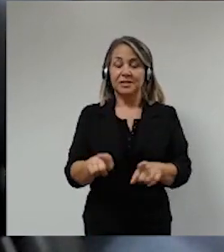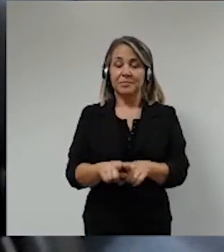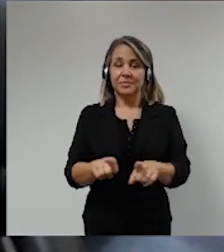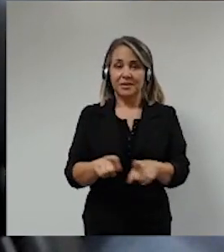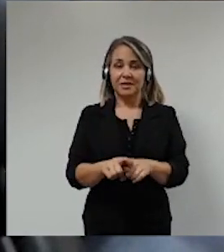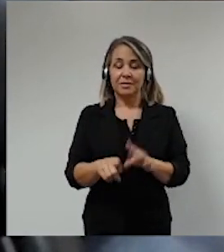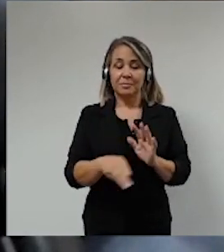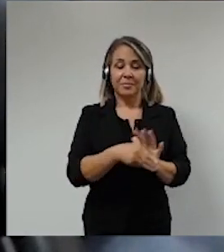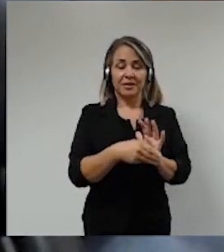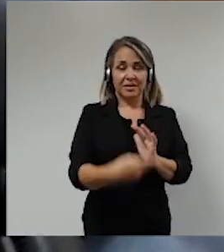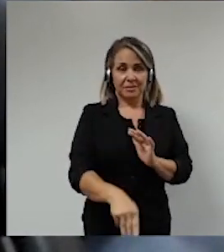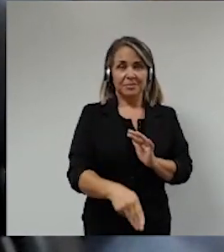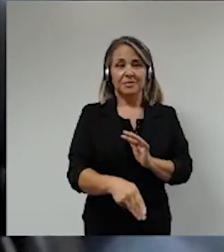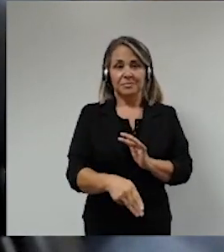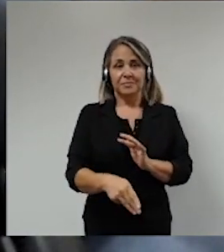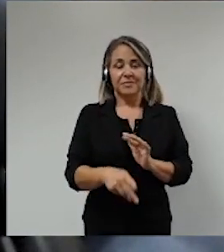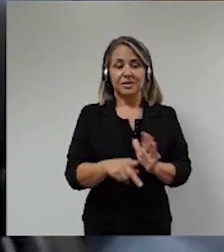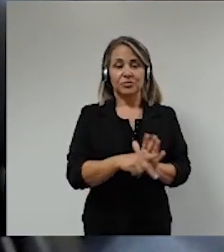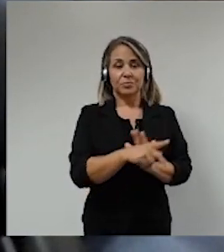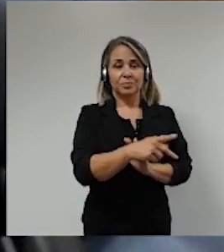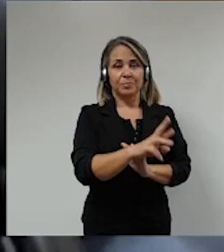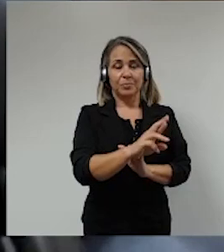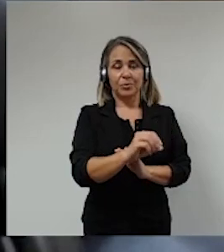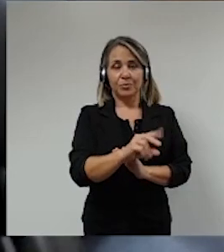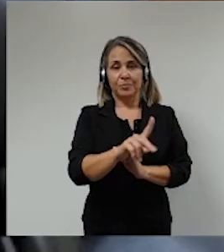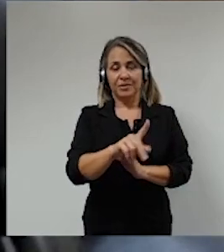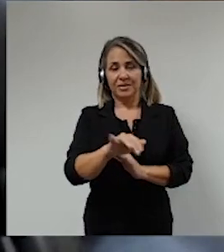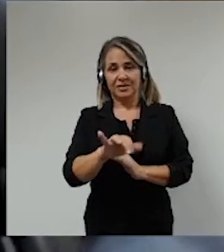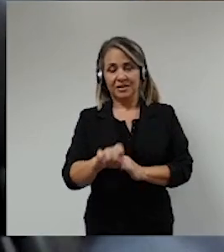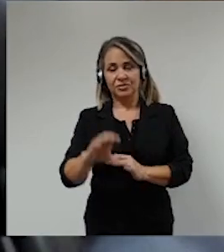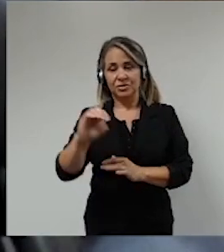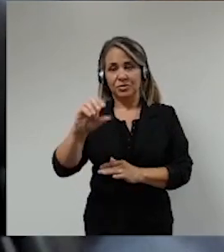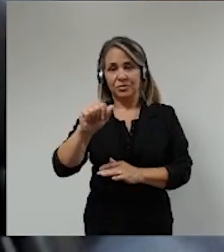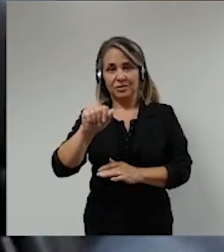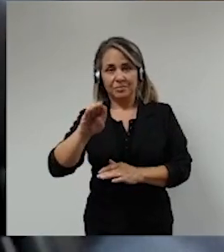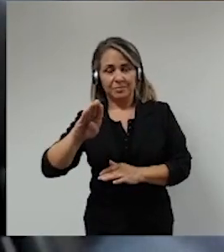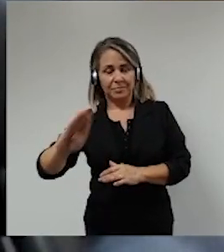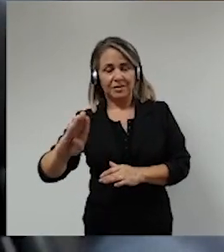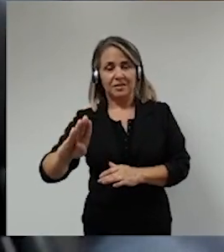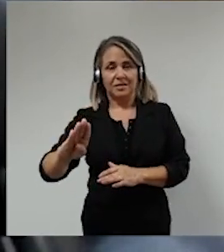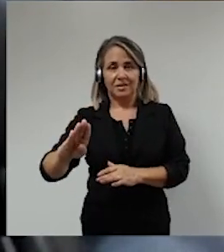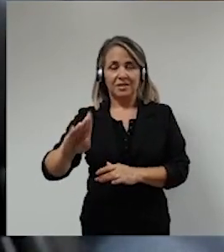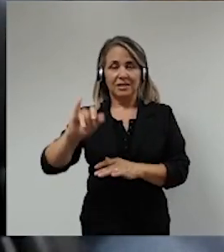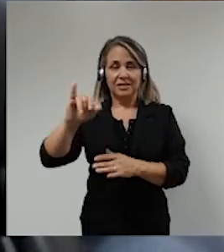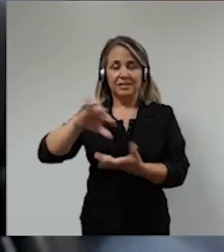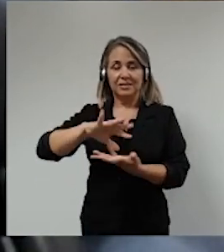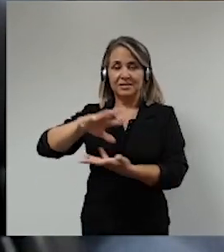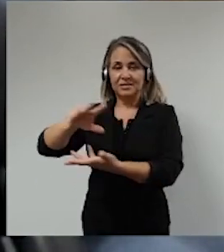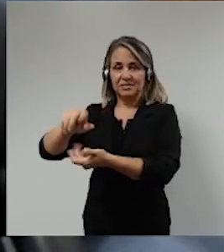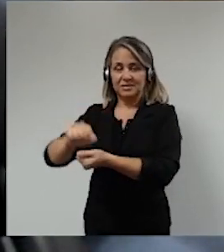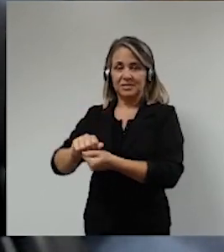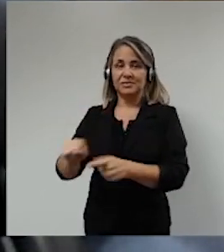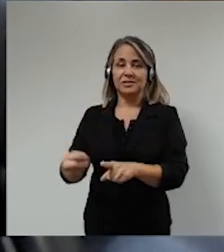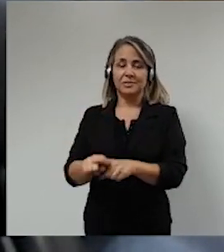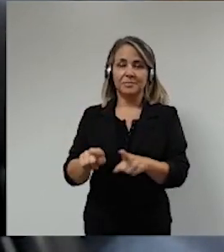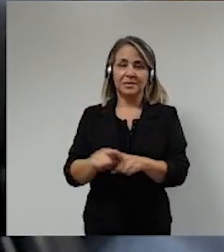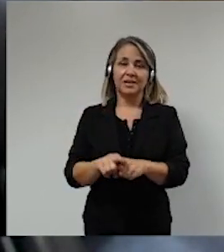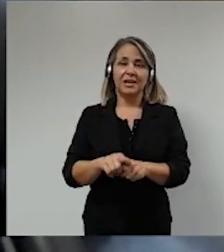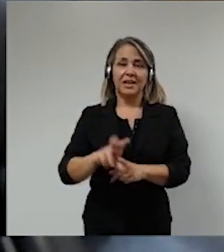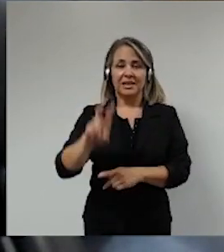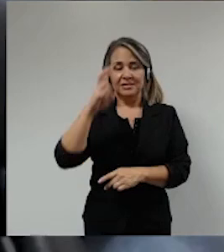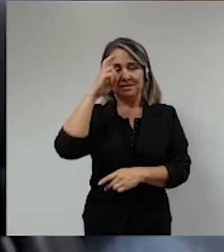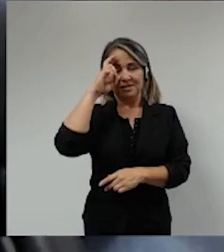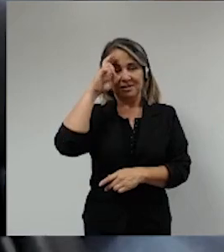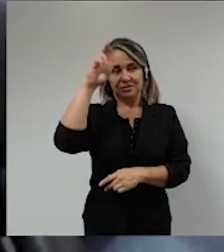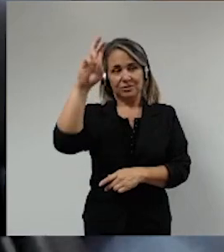Comissão Nacional de Propriedade Intelectual da OAB Nacional, membro consultivo da Comissão de Propriedade Intelectual da